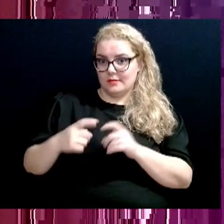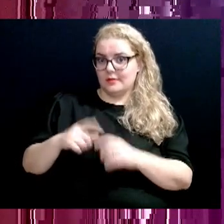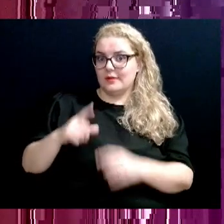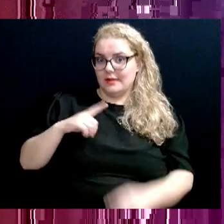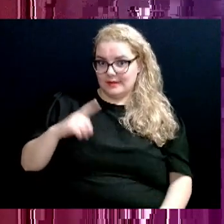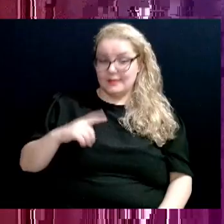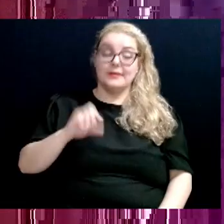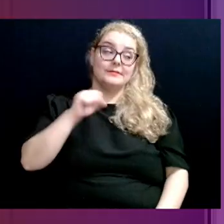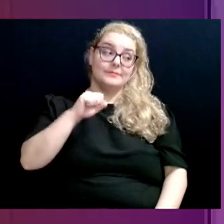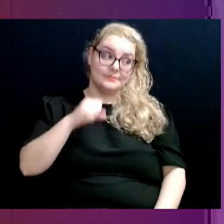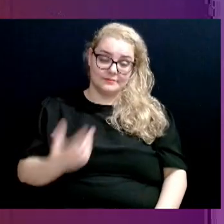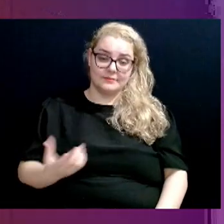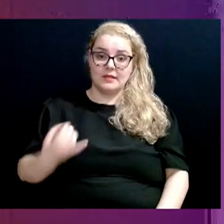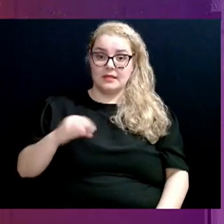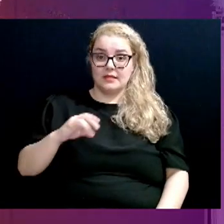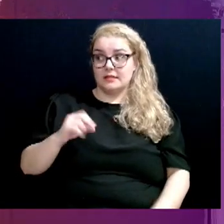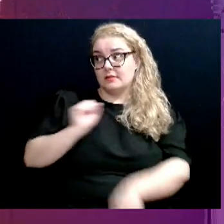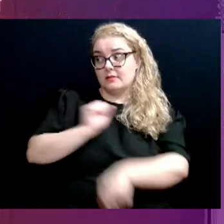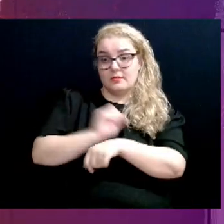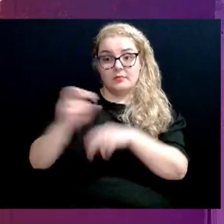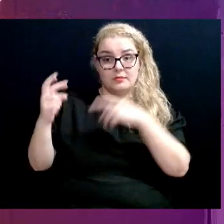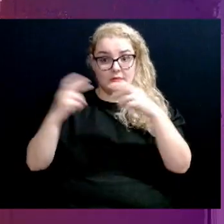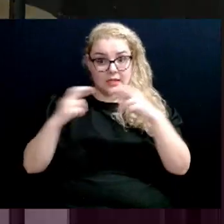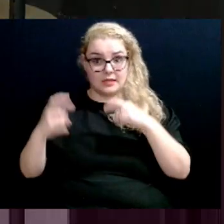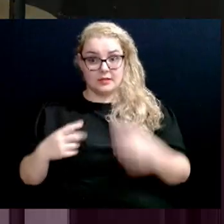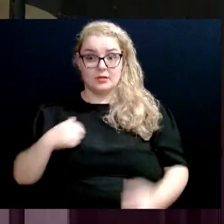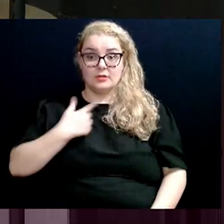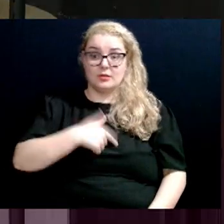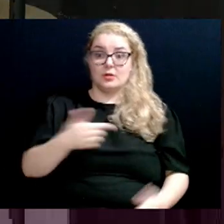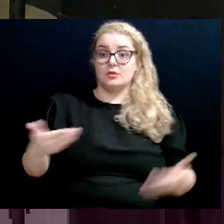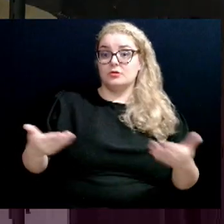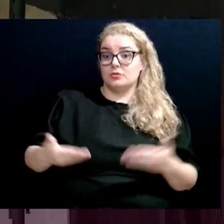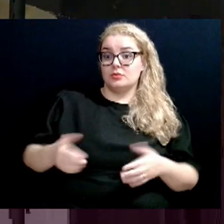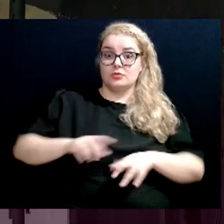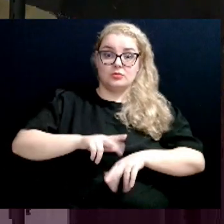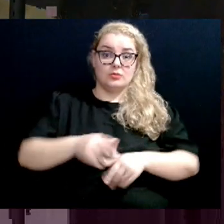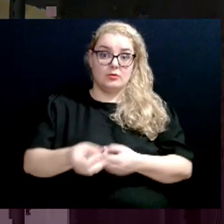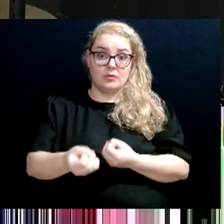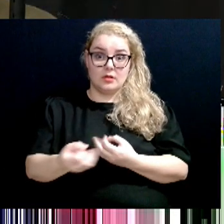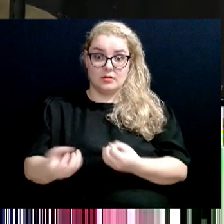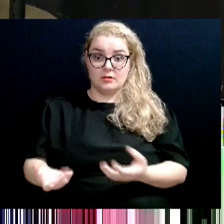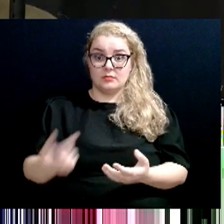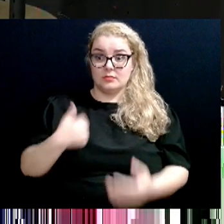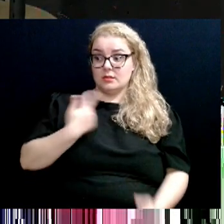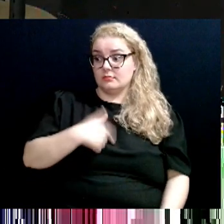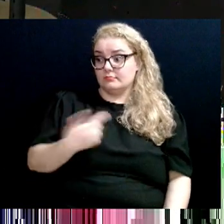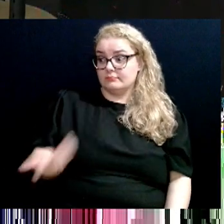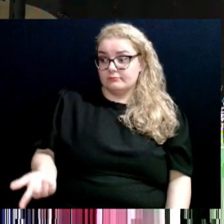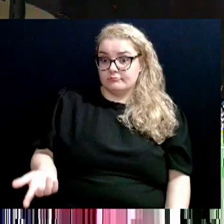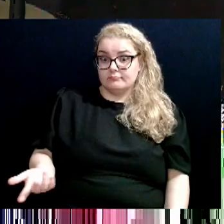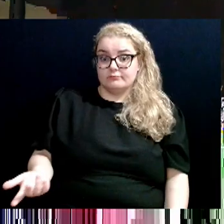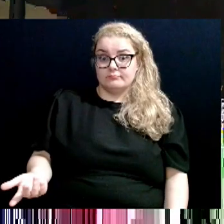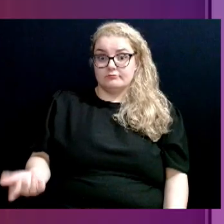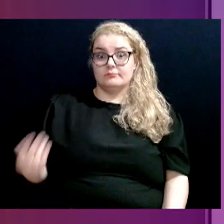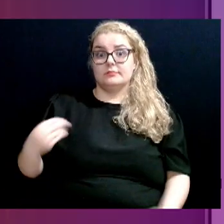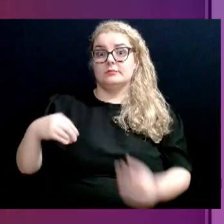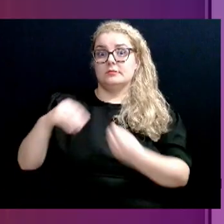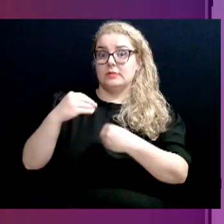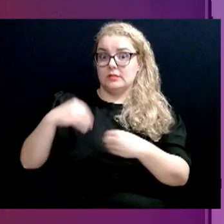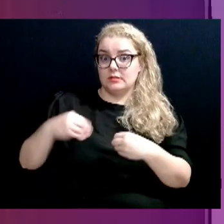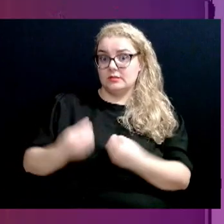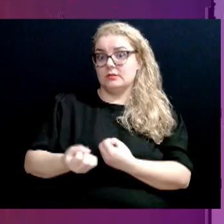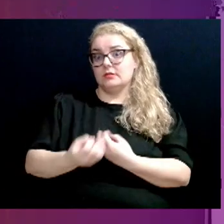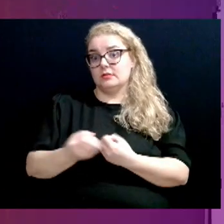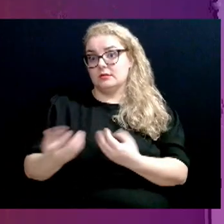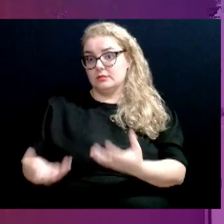para analisar, nós hoje, com tanta informação, a gente acaba, né, se envolvendo com essas informações e querendo